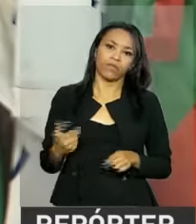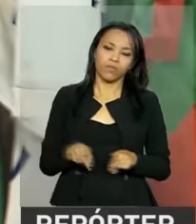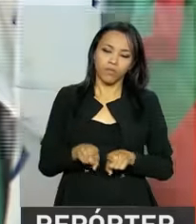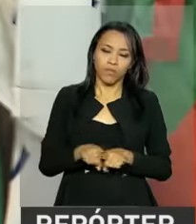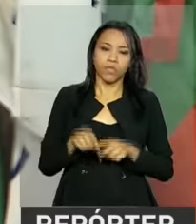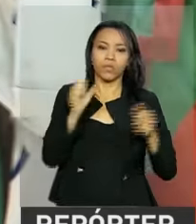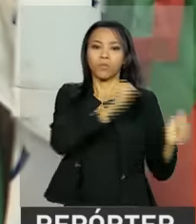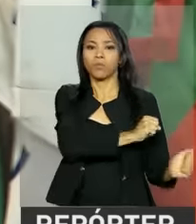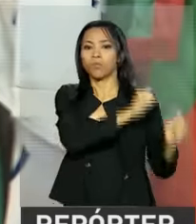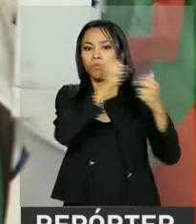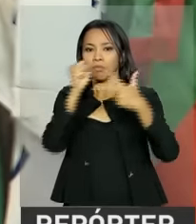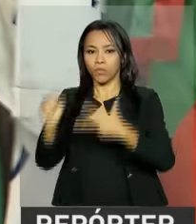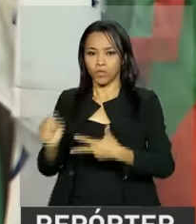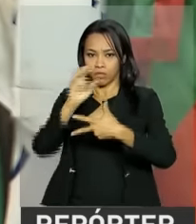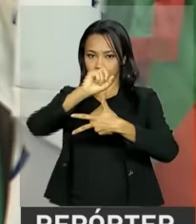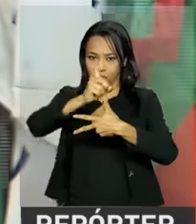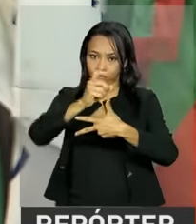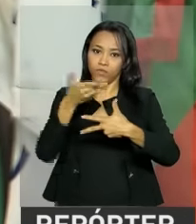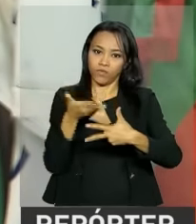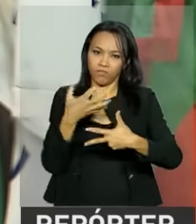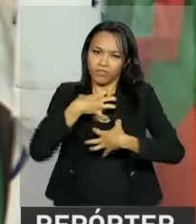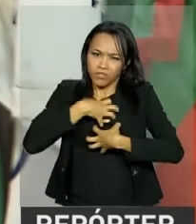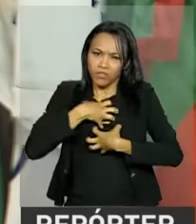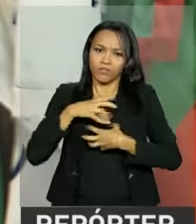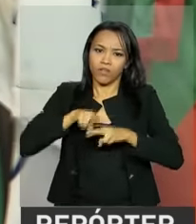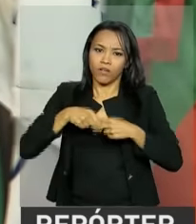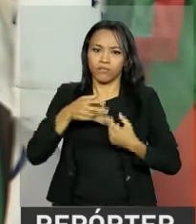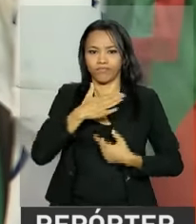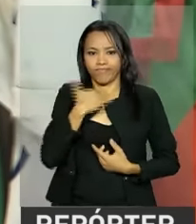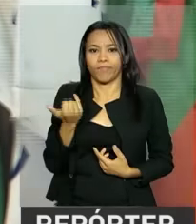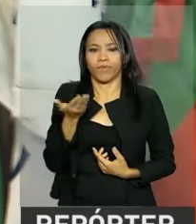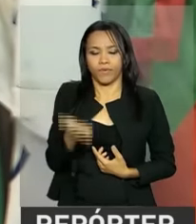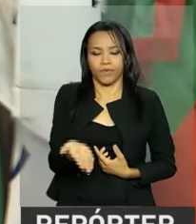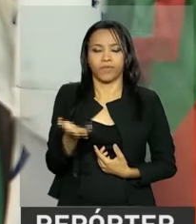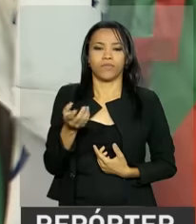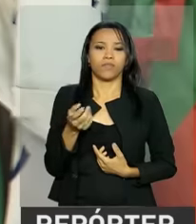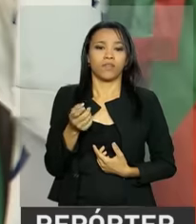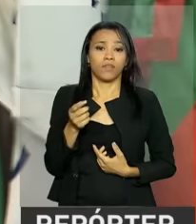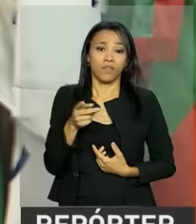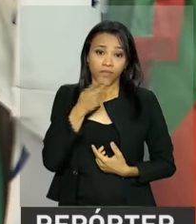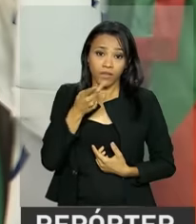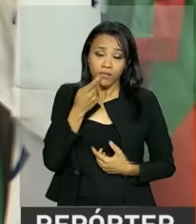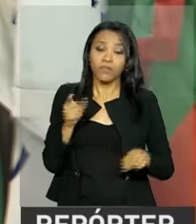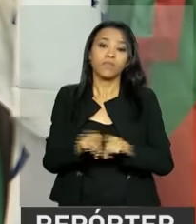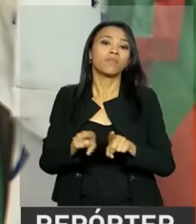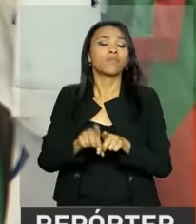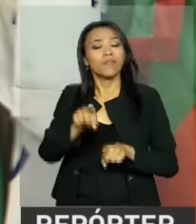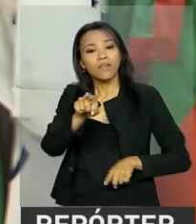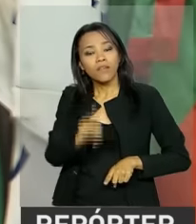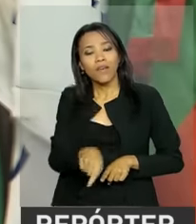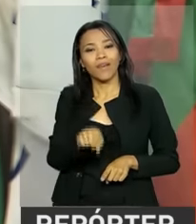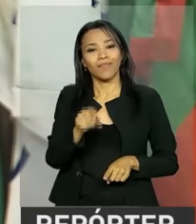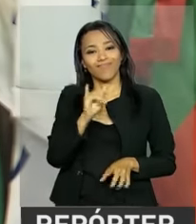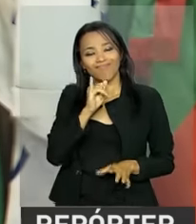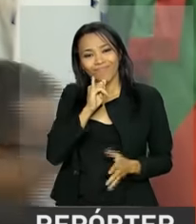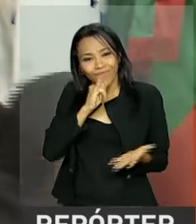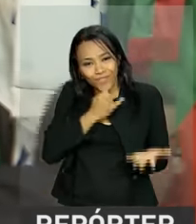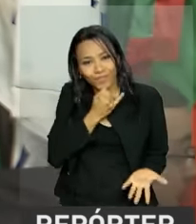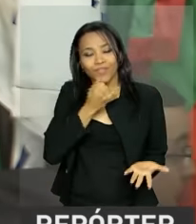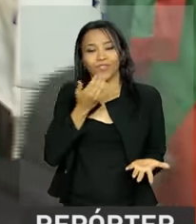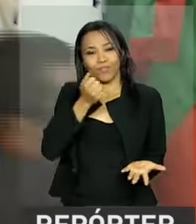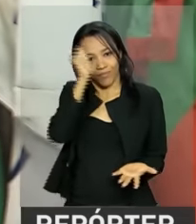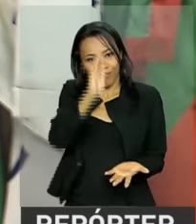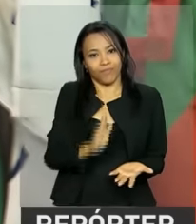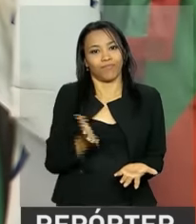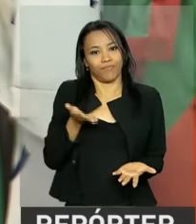poder executivo e também revelar que é uma perda lamentável para o